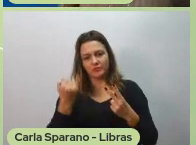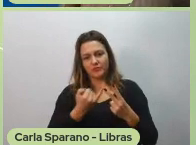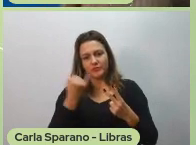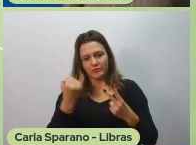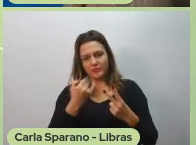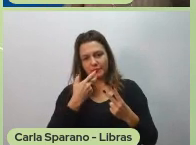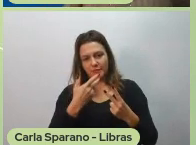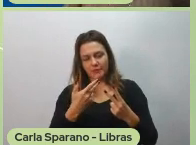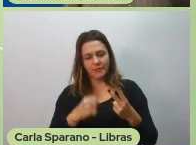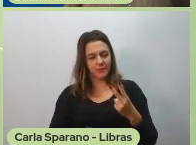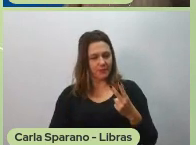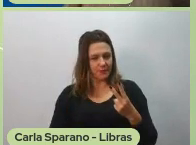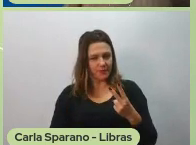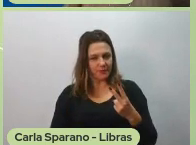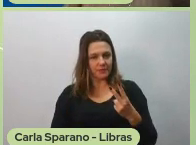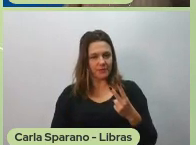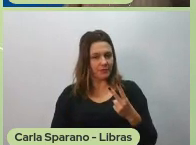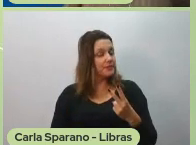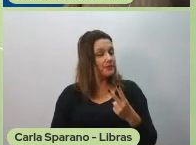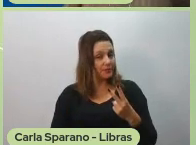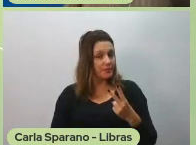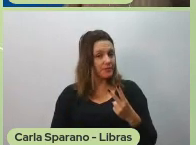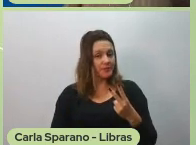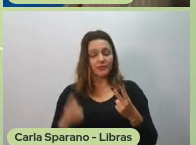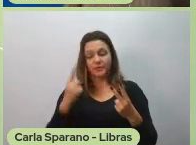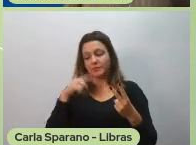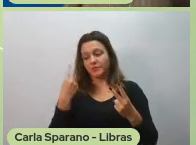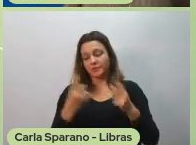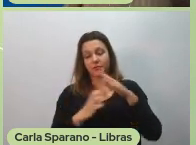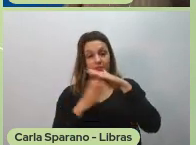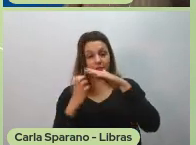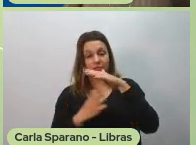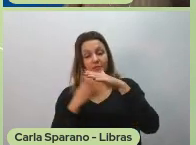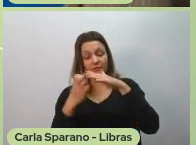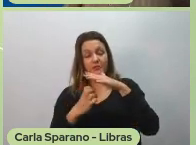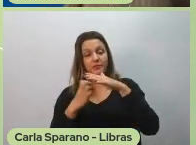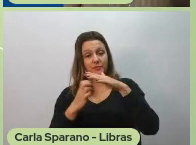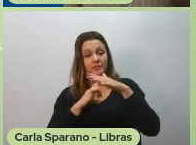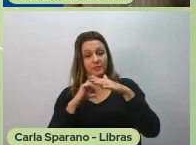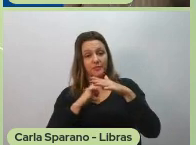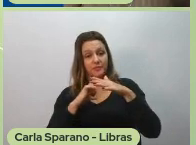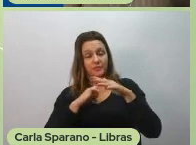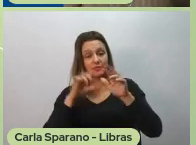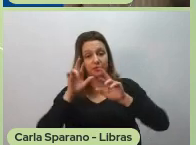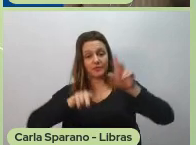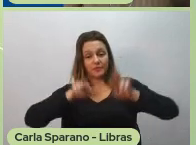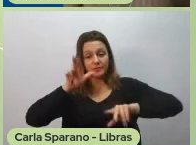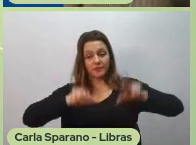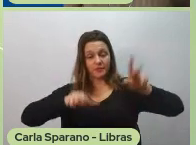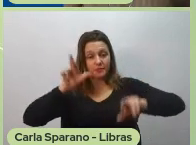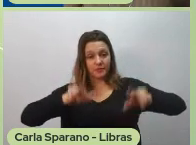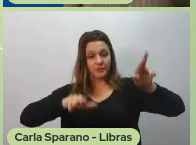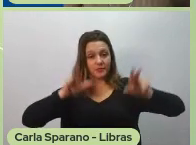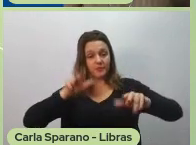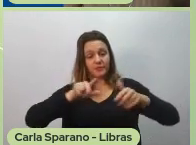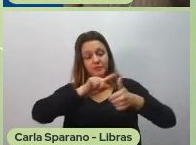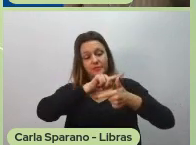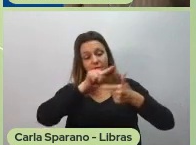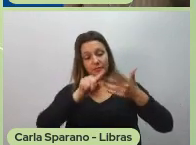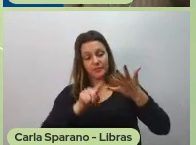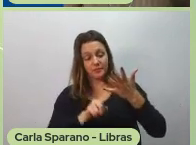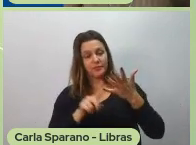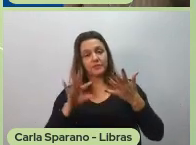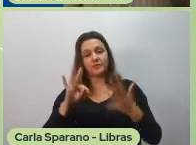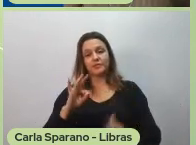falar, que a gente, né, como uma empresa que tem uma cadeia bastante elevada, e acho que Telecom como